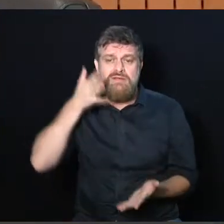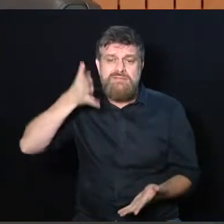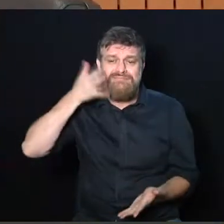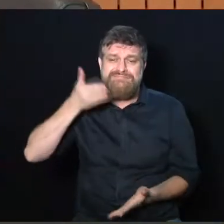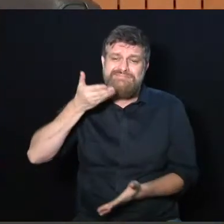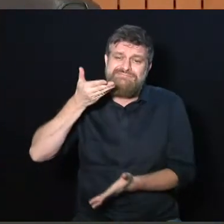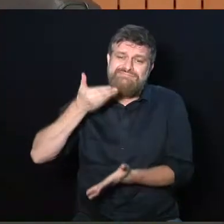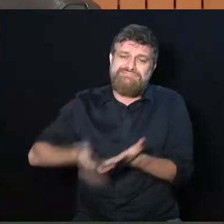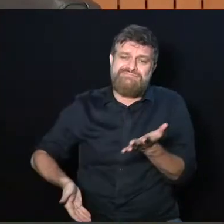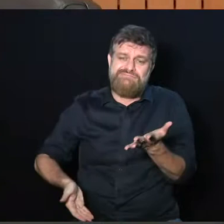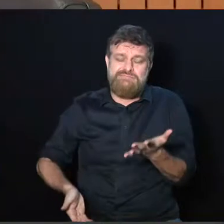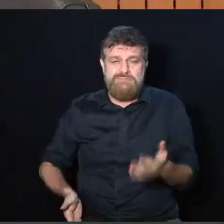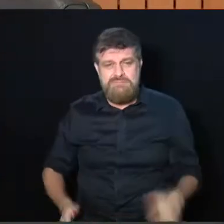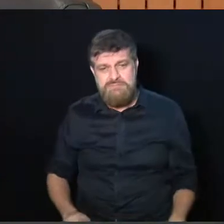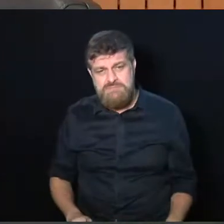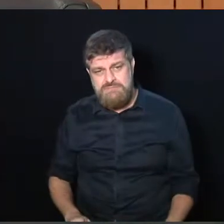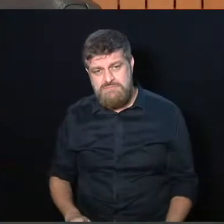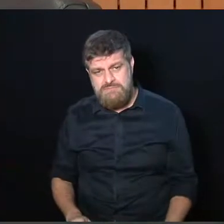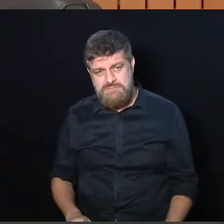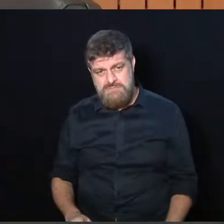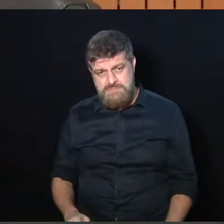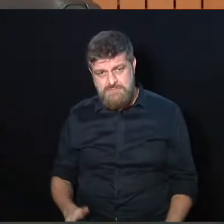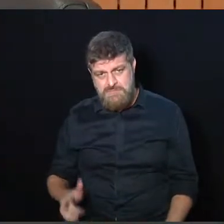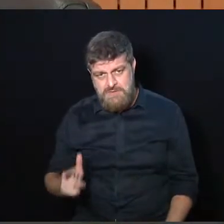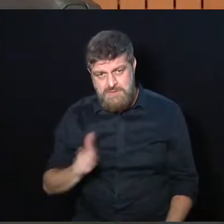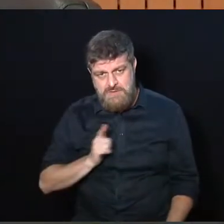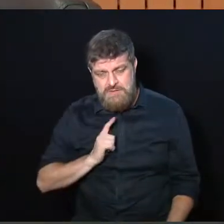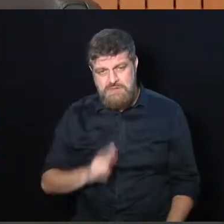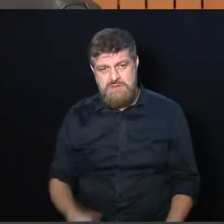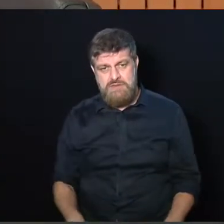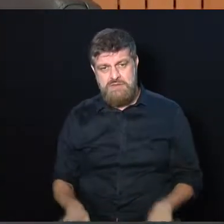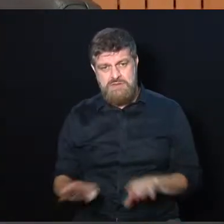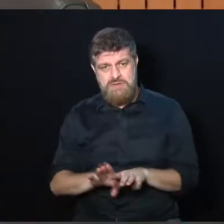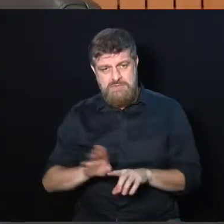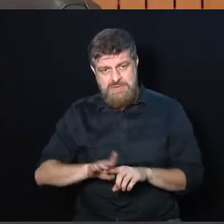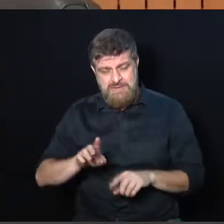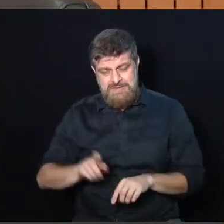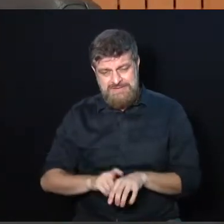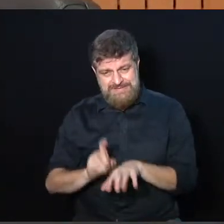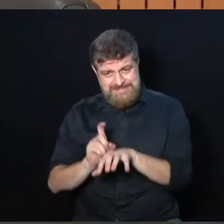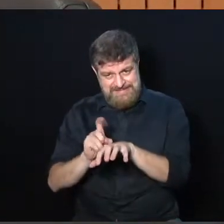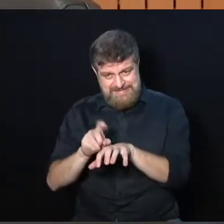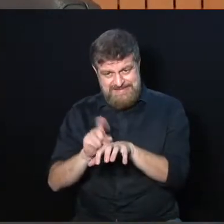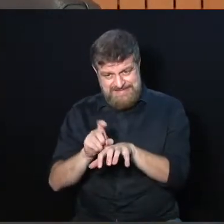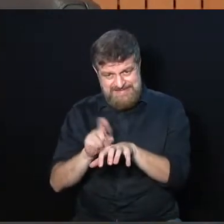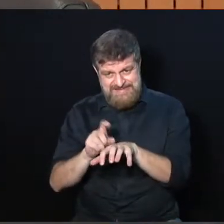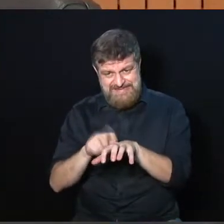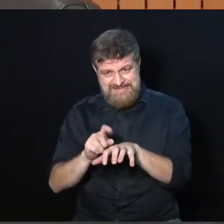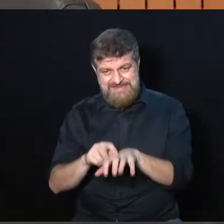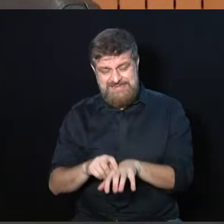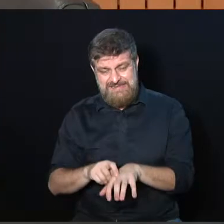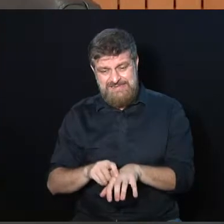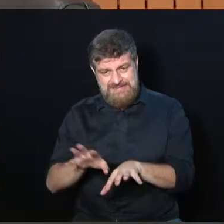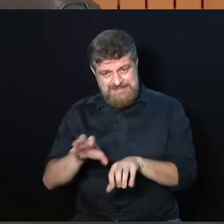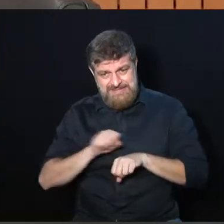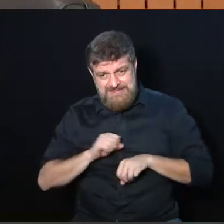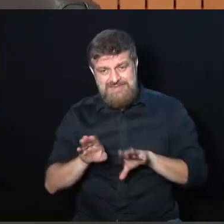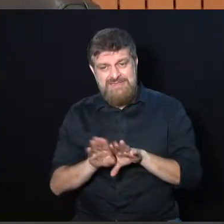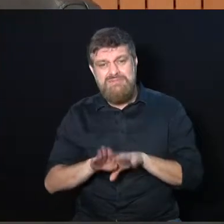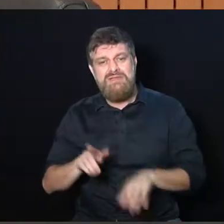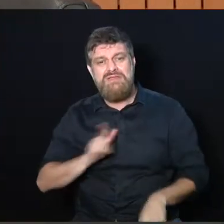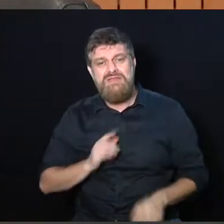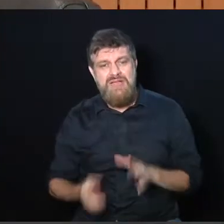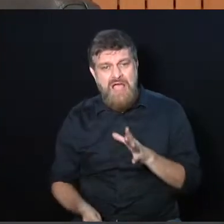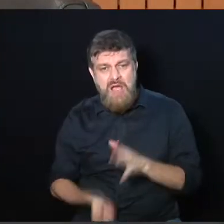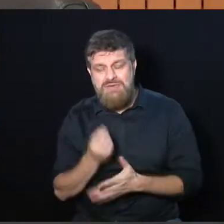aqui, porque, além de ter essas intoxicações com esses animais, nós temos também muitas intoxicações